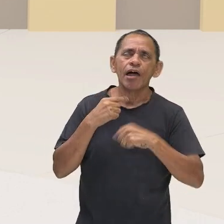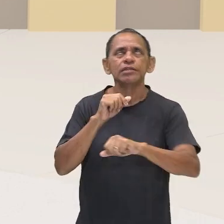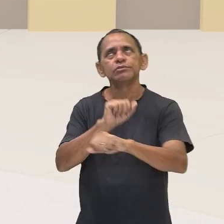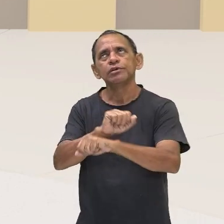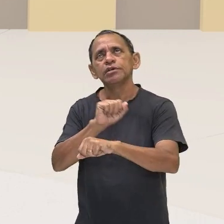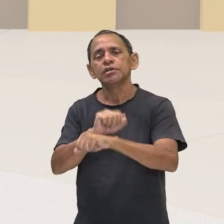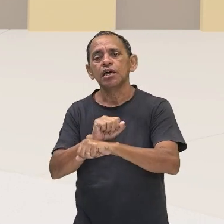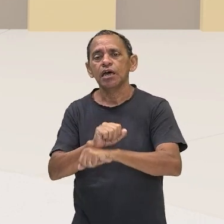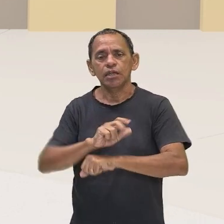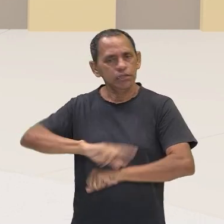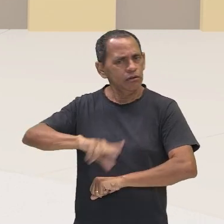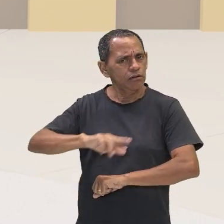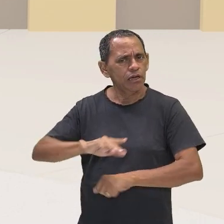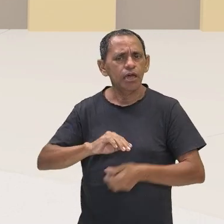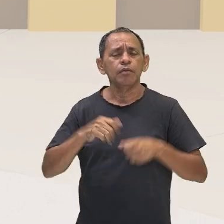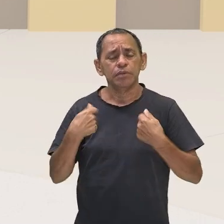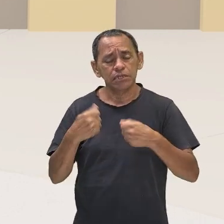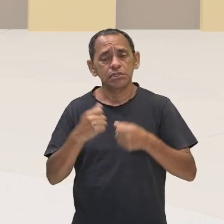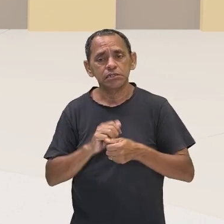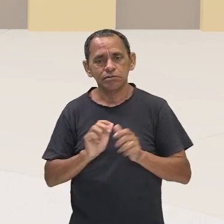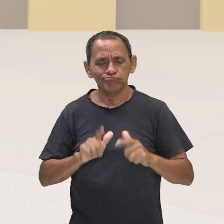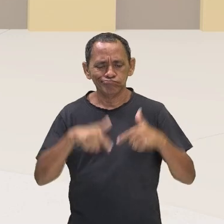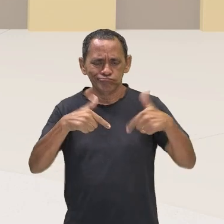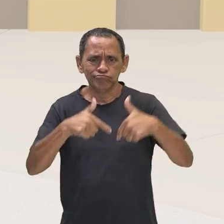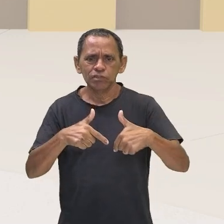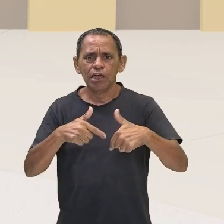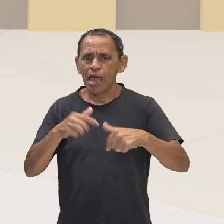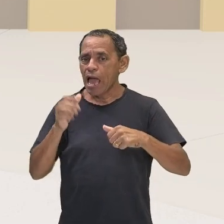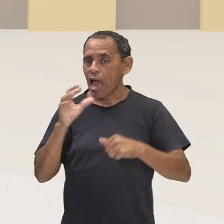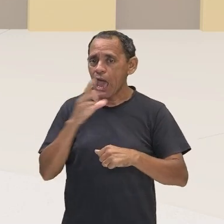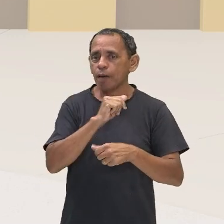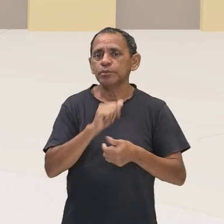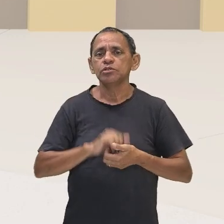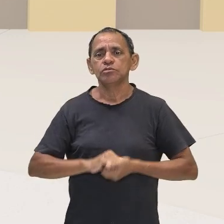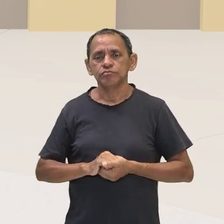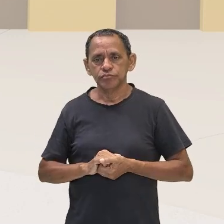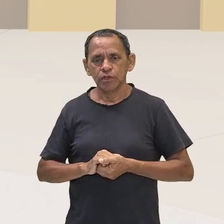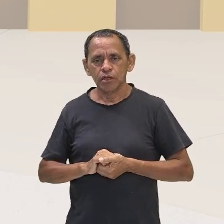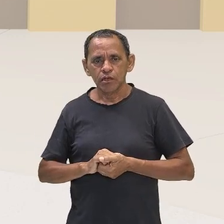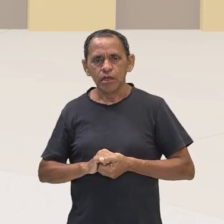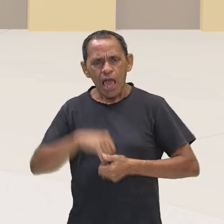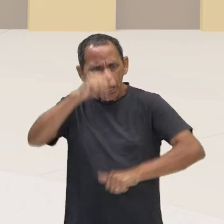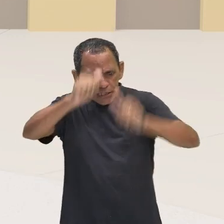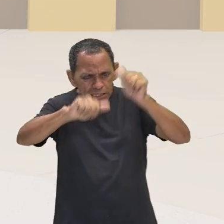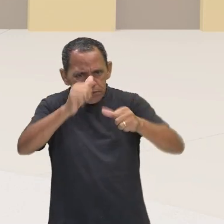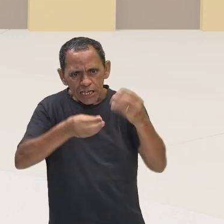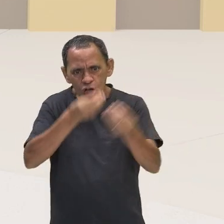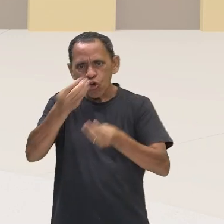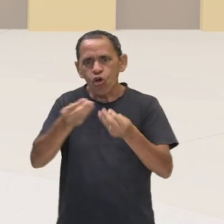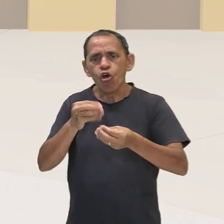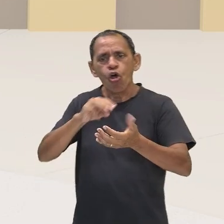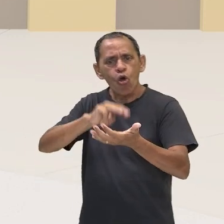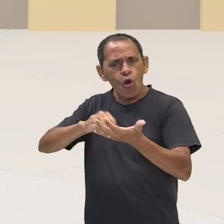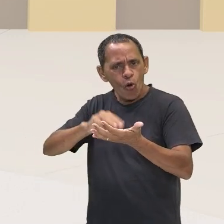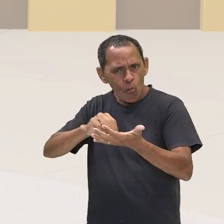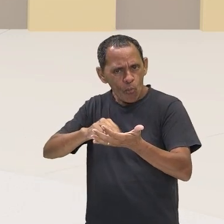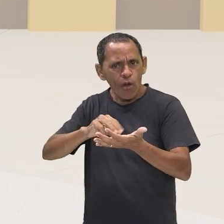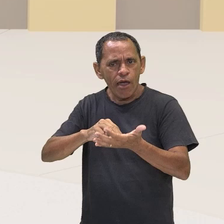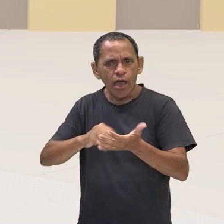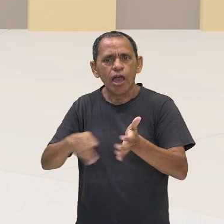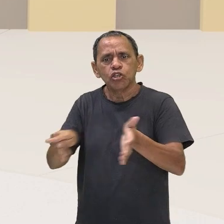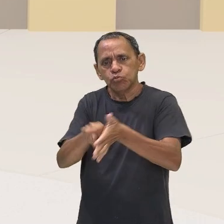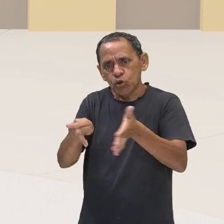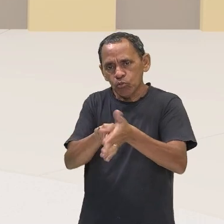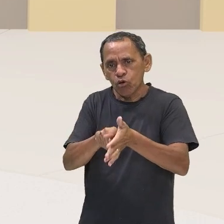agir logo e fazer bem feito. Visualizar os ganhos que serão obtidos com a realização das metas propostas. Então, esses são